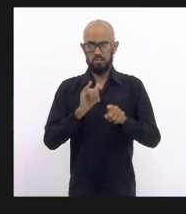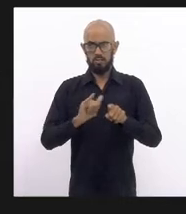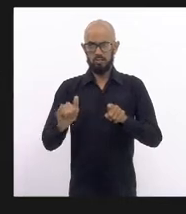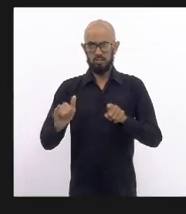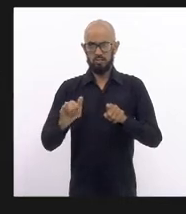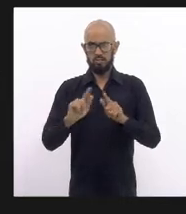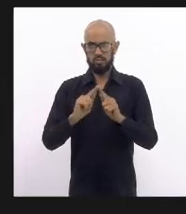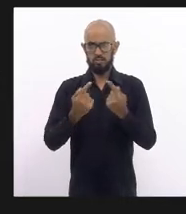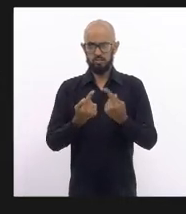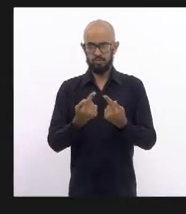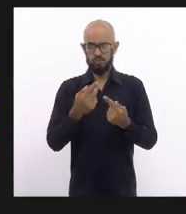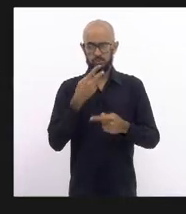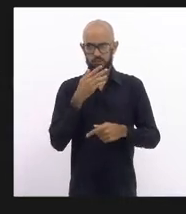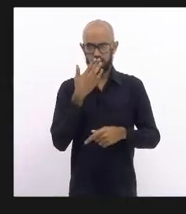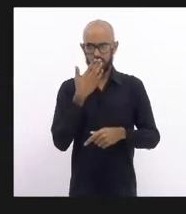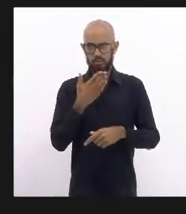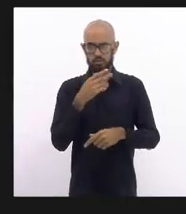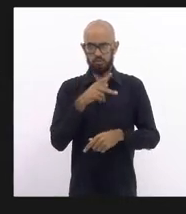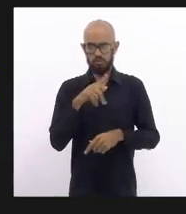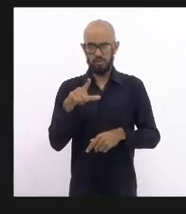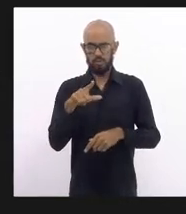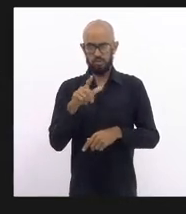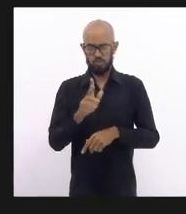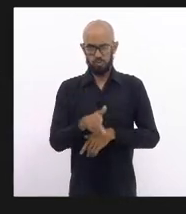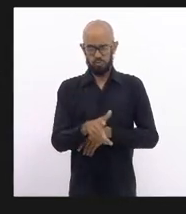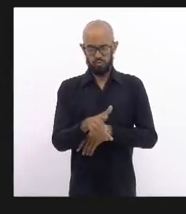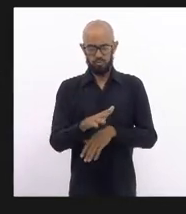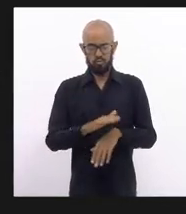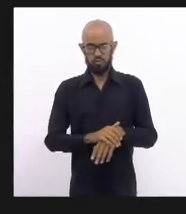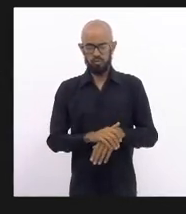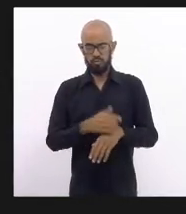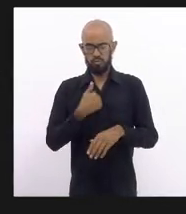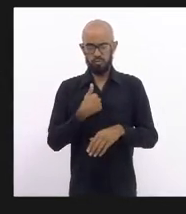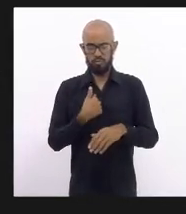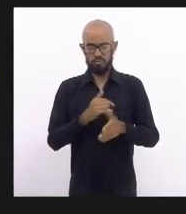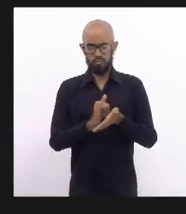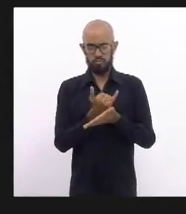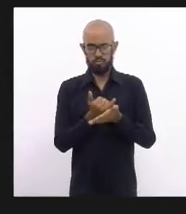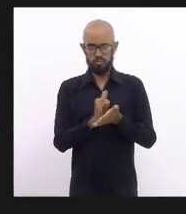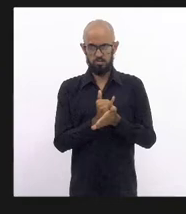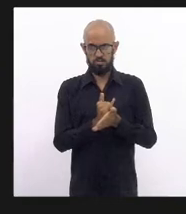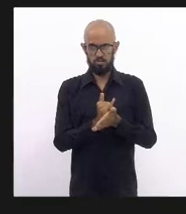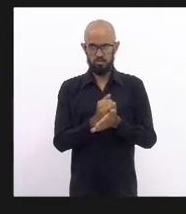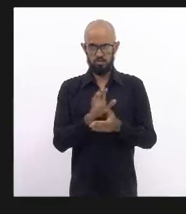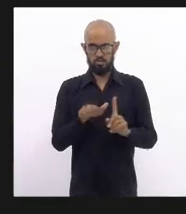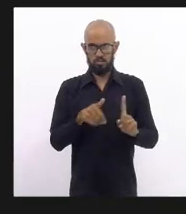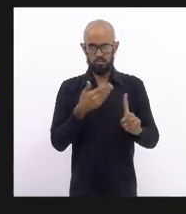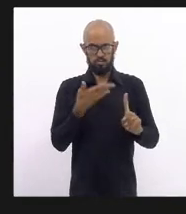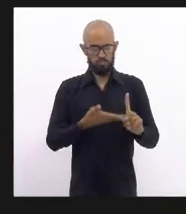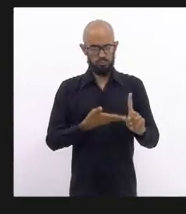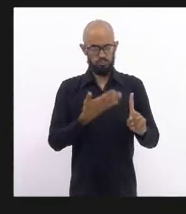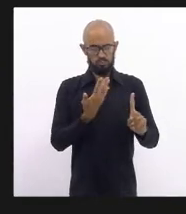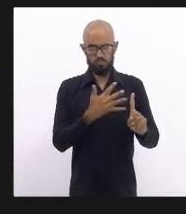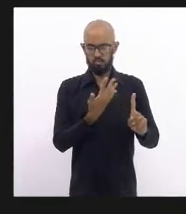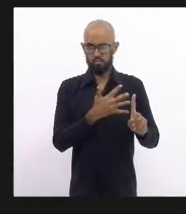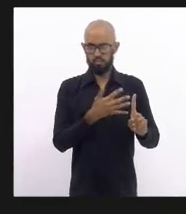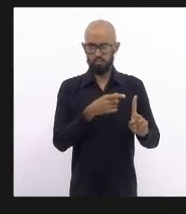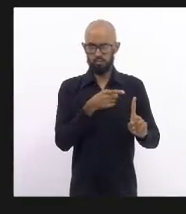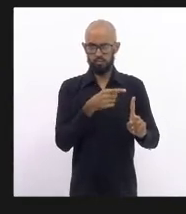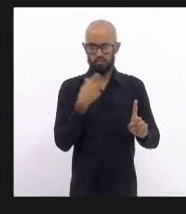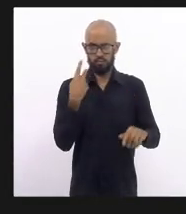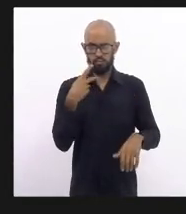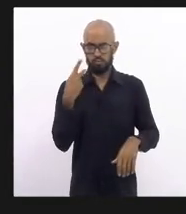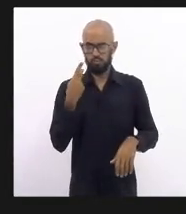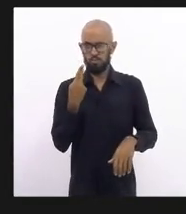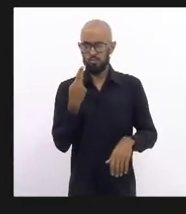seja mantido. Eu me inscrevi para fazer uma saudação inicial ao